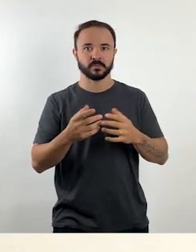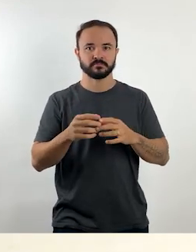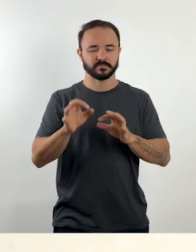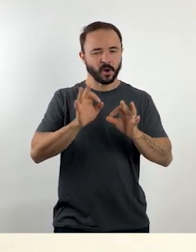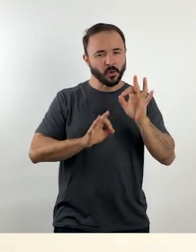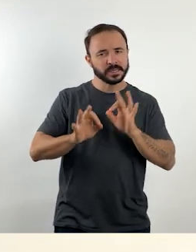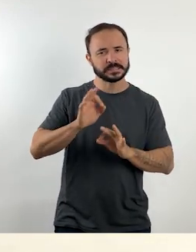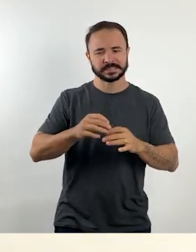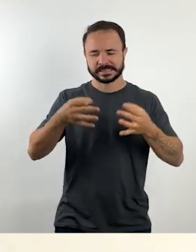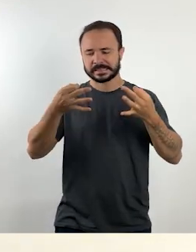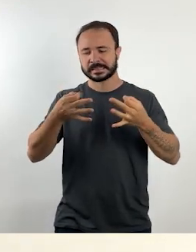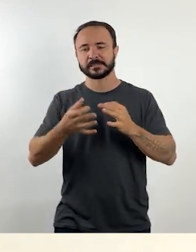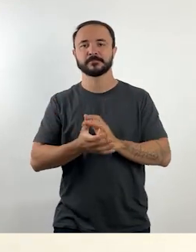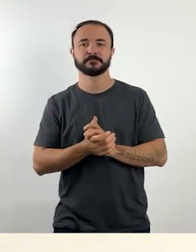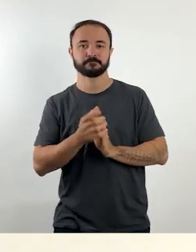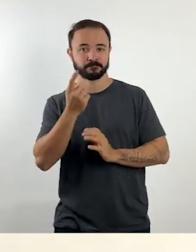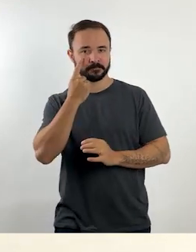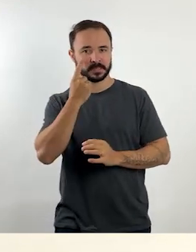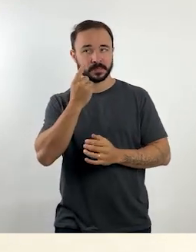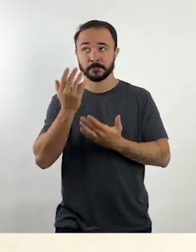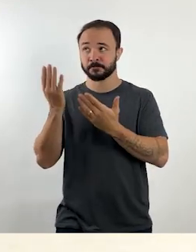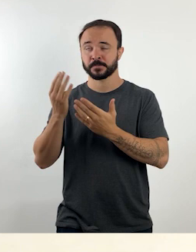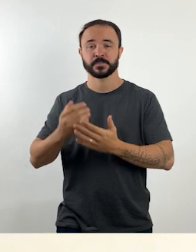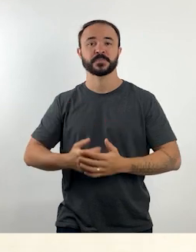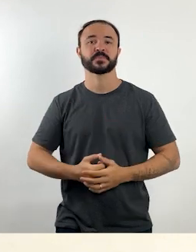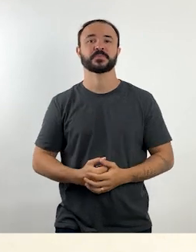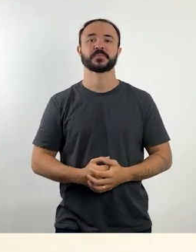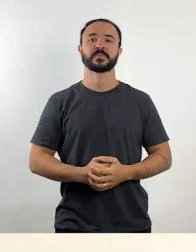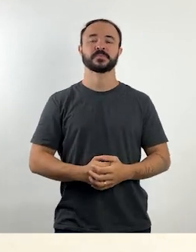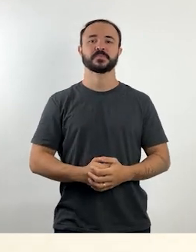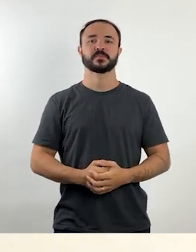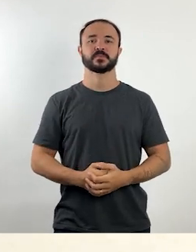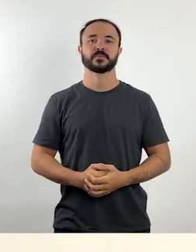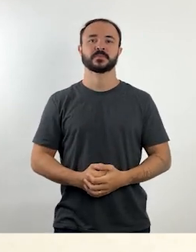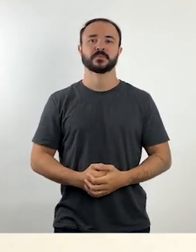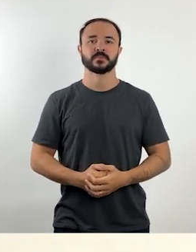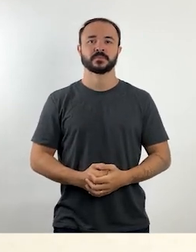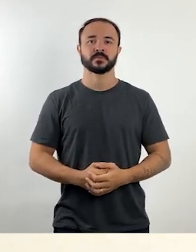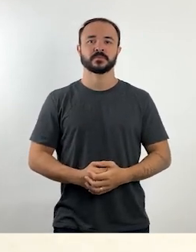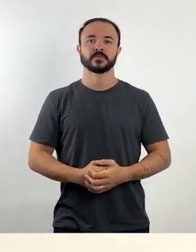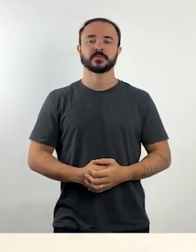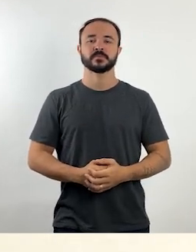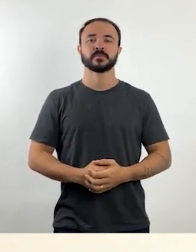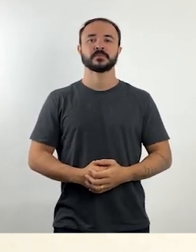cada lado. Uma aqui e outra aqui.